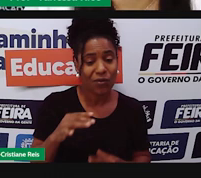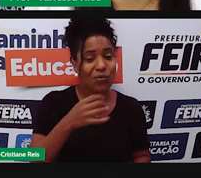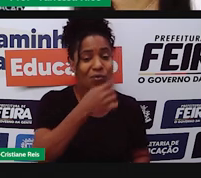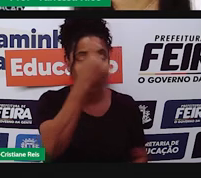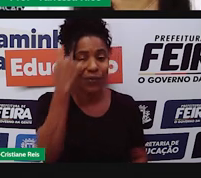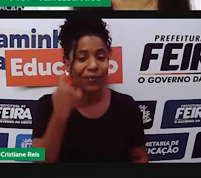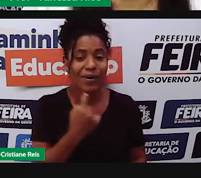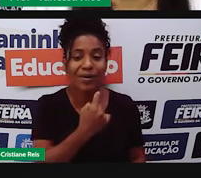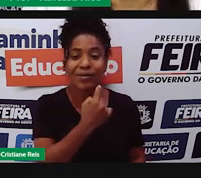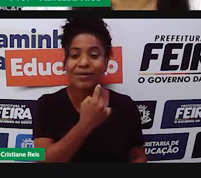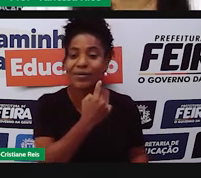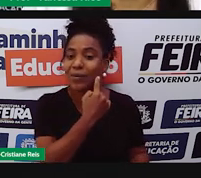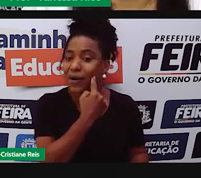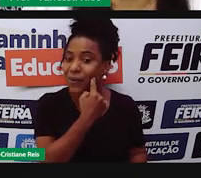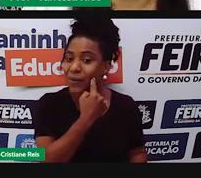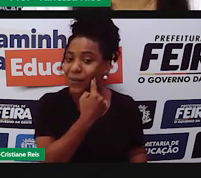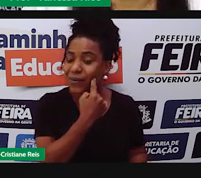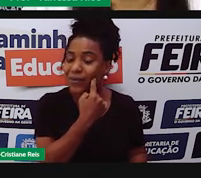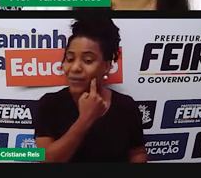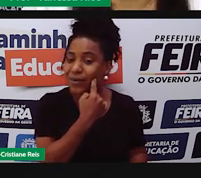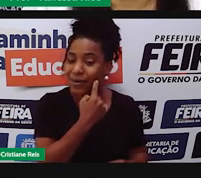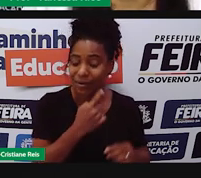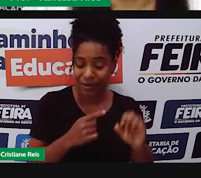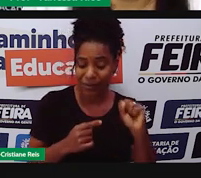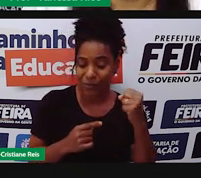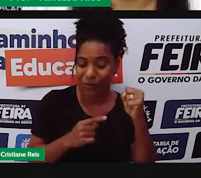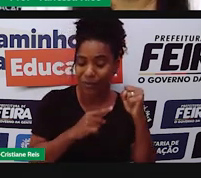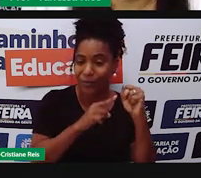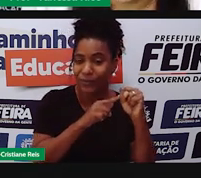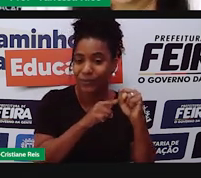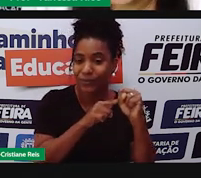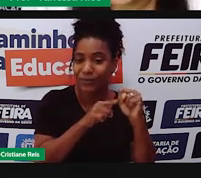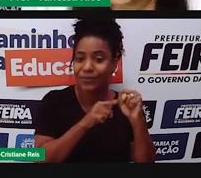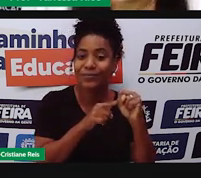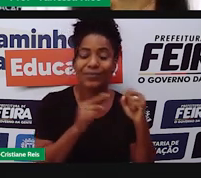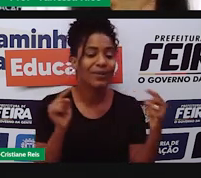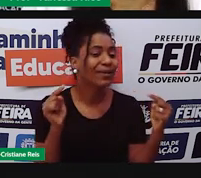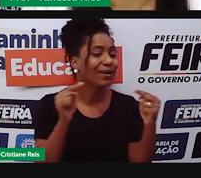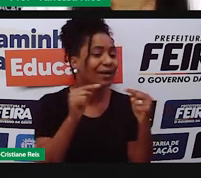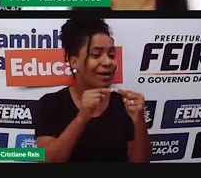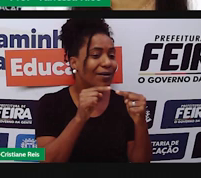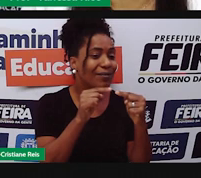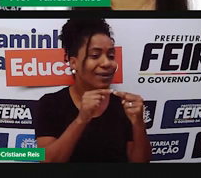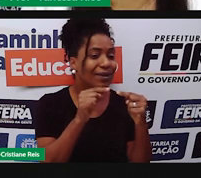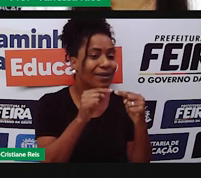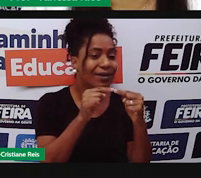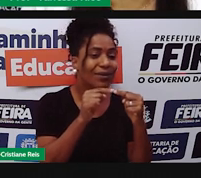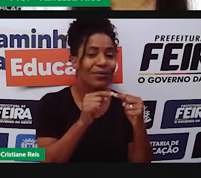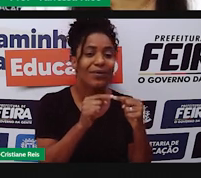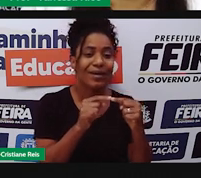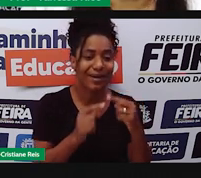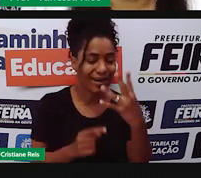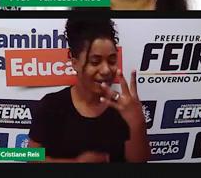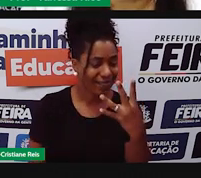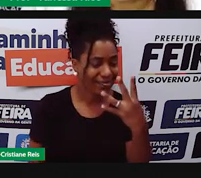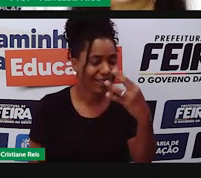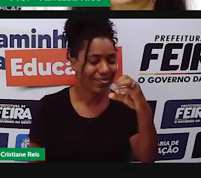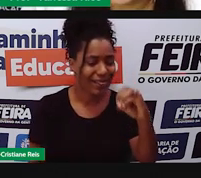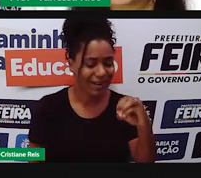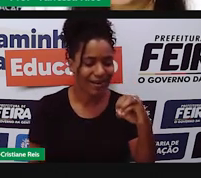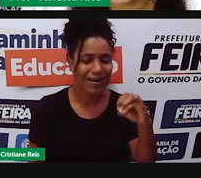gente entende aí, ó, que quando o ponteiro dos minutos aponta para o 8, nós temos aí